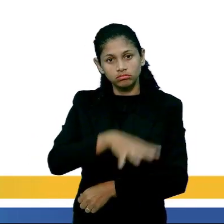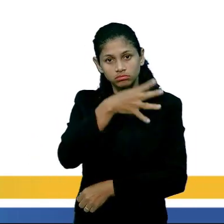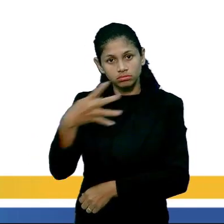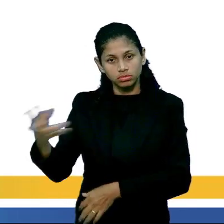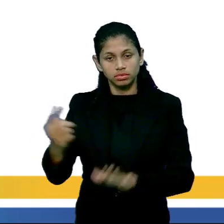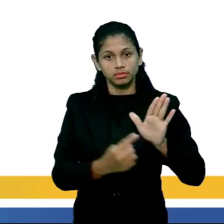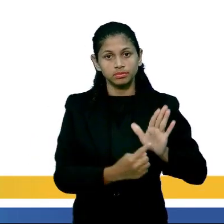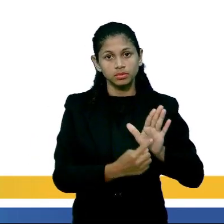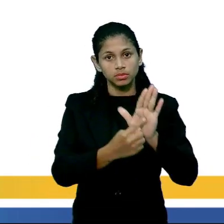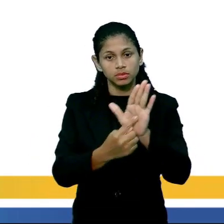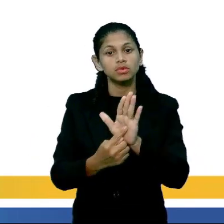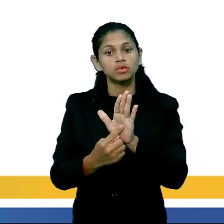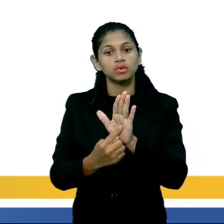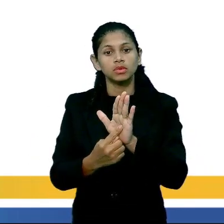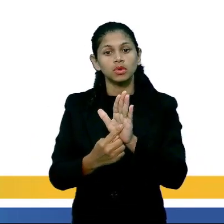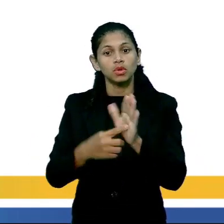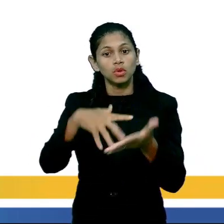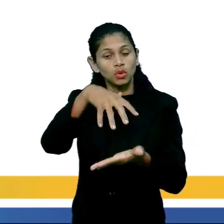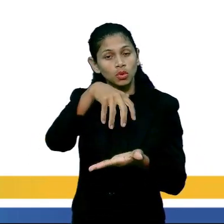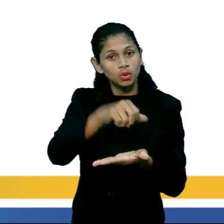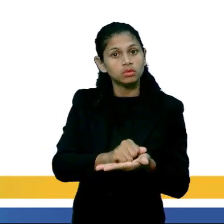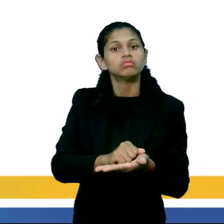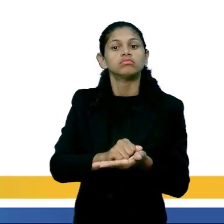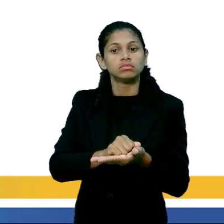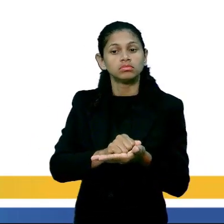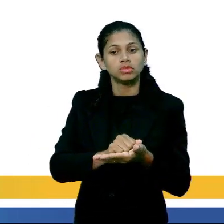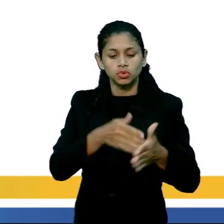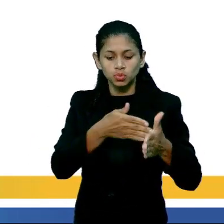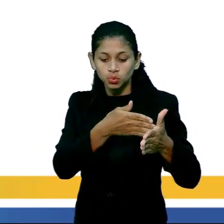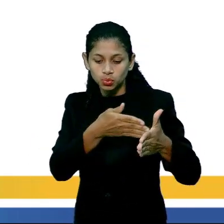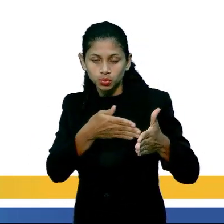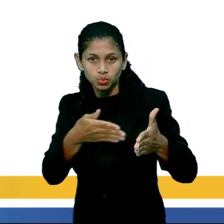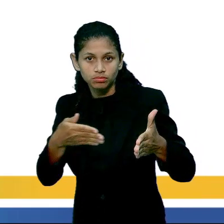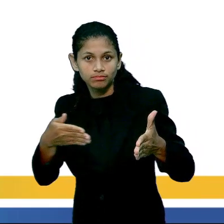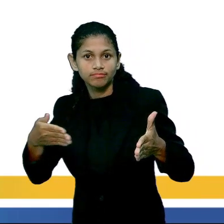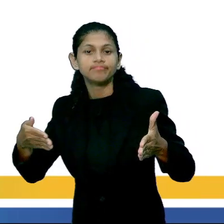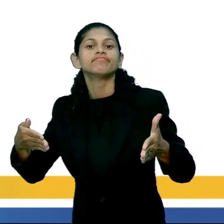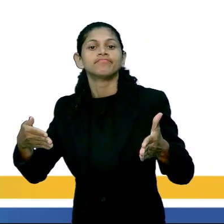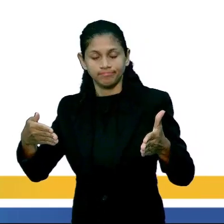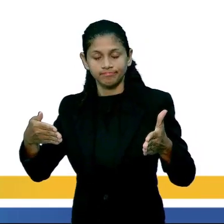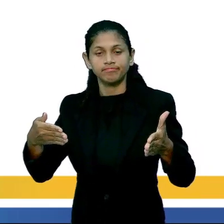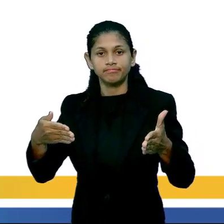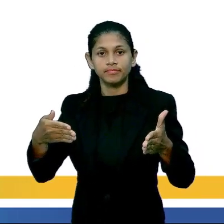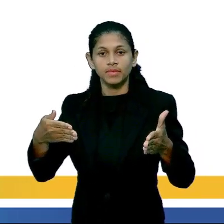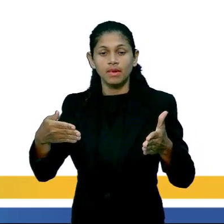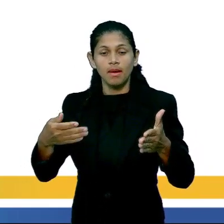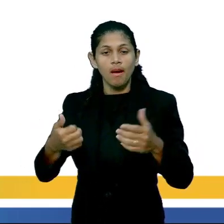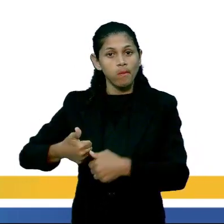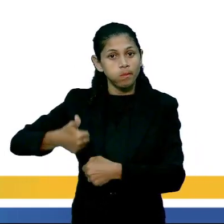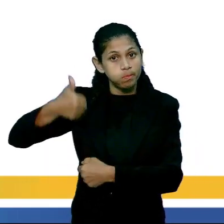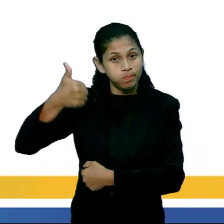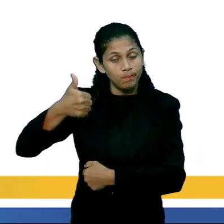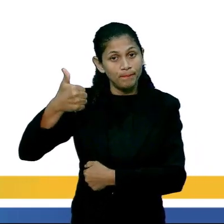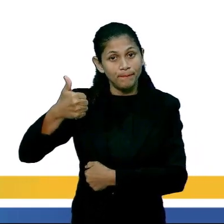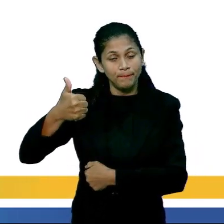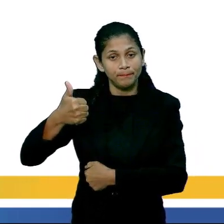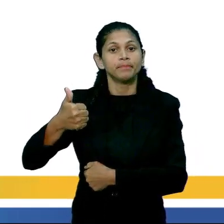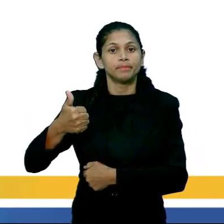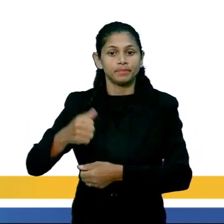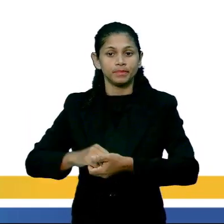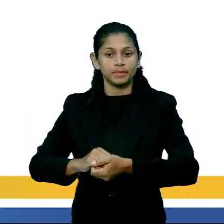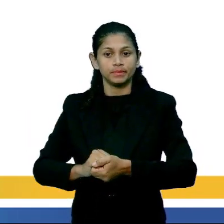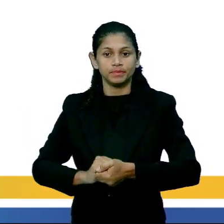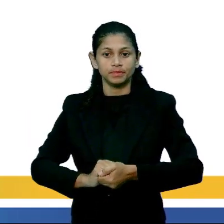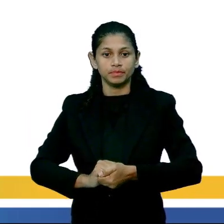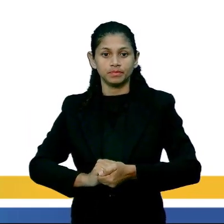os registros do ascensorista durante a primeira subida do térreo